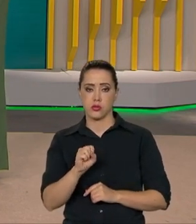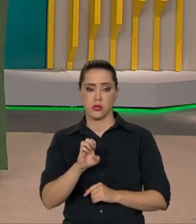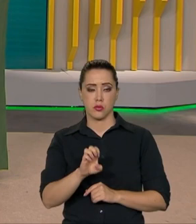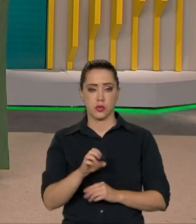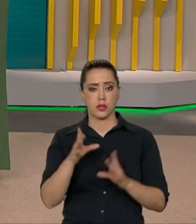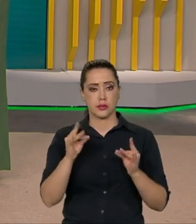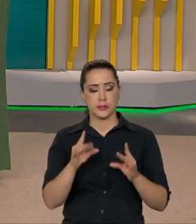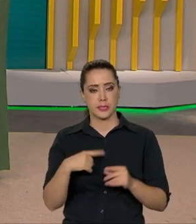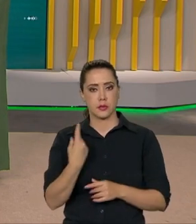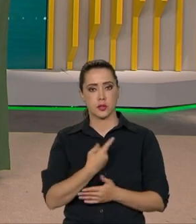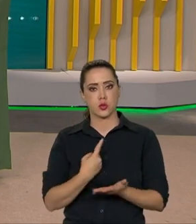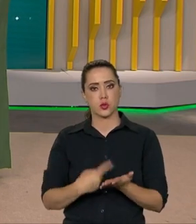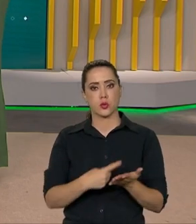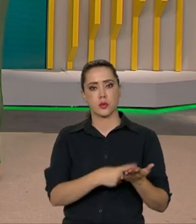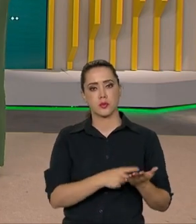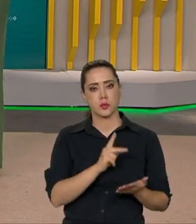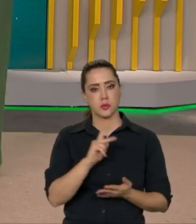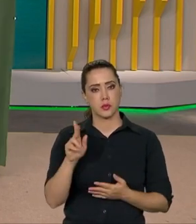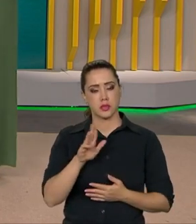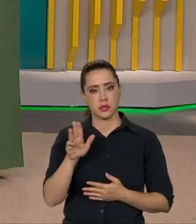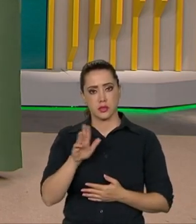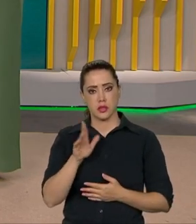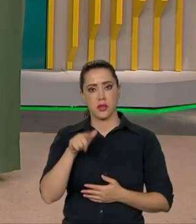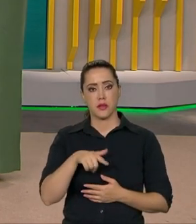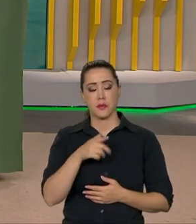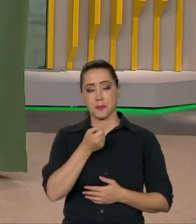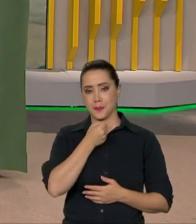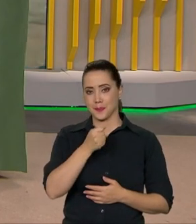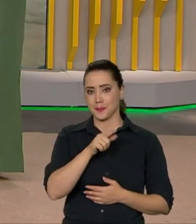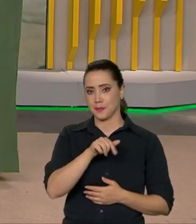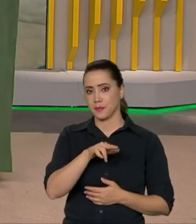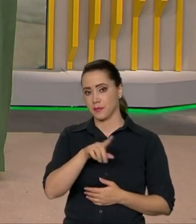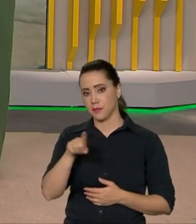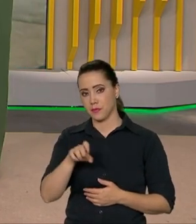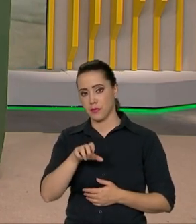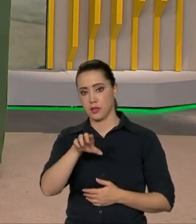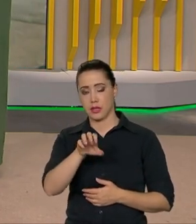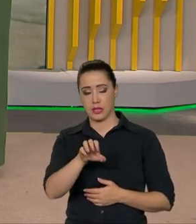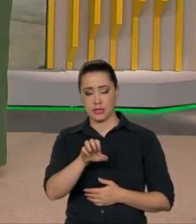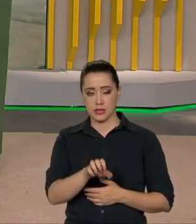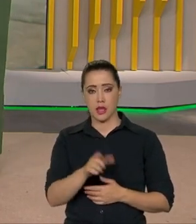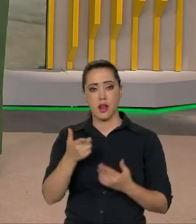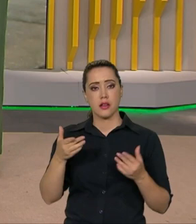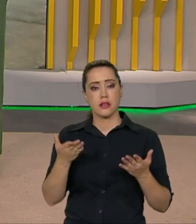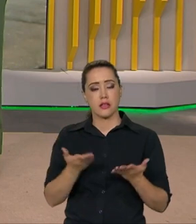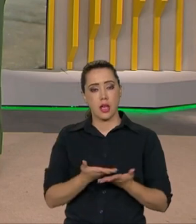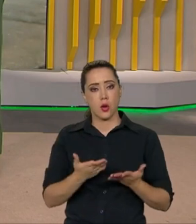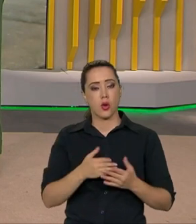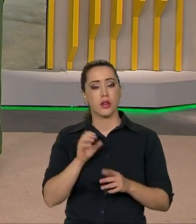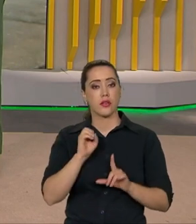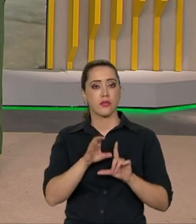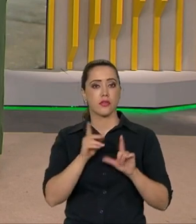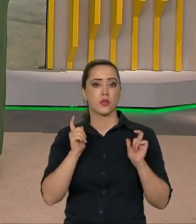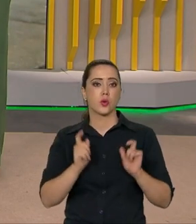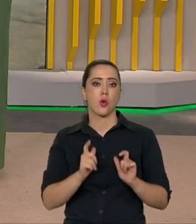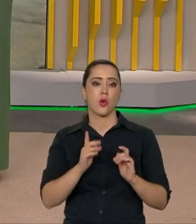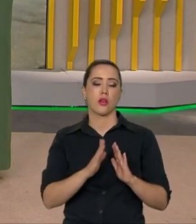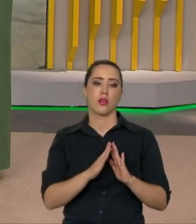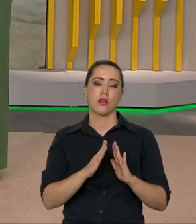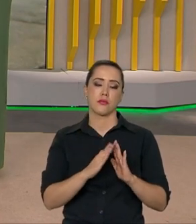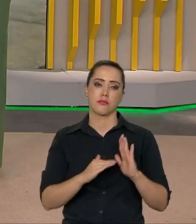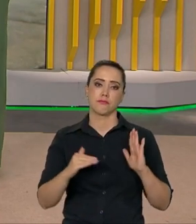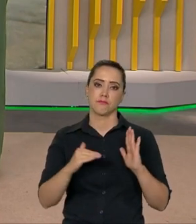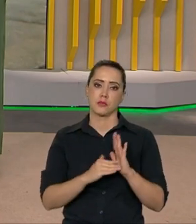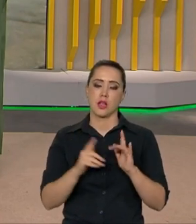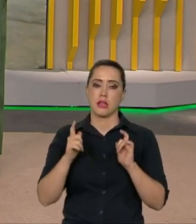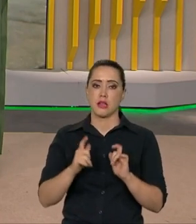mais detalhes dos compromissos do presidente Lula é a repórter Graziele Bezerra, que fala com a gente ao vivo, direto do Palácio da